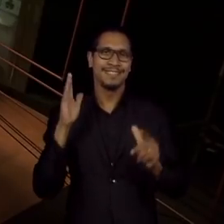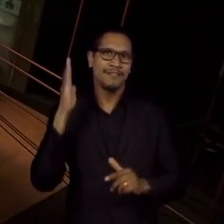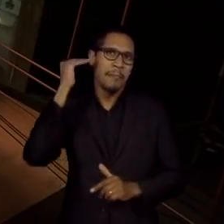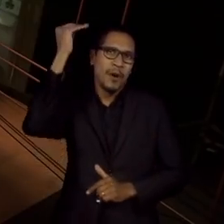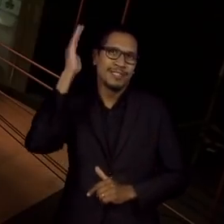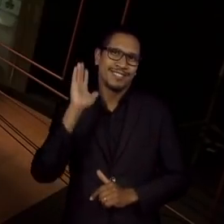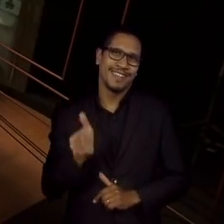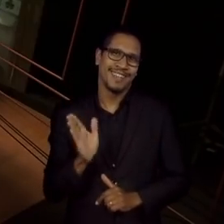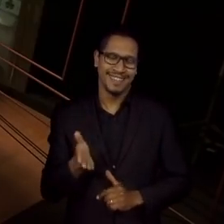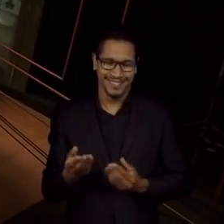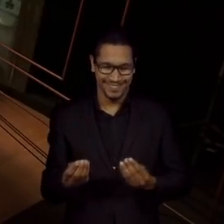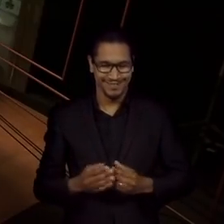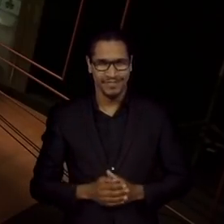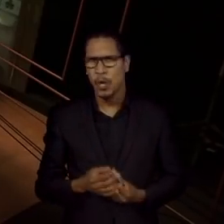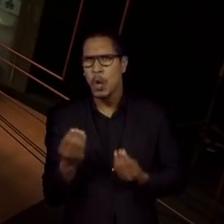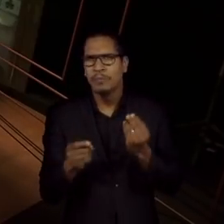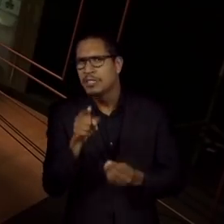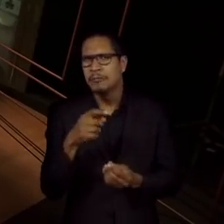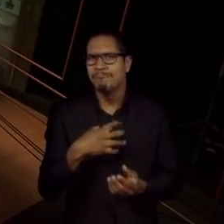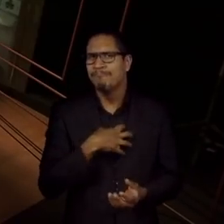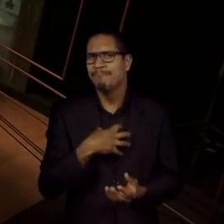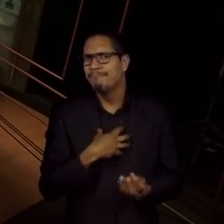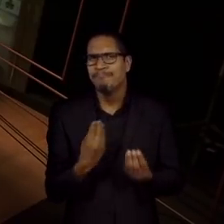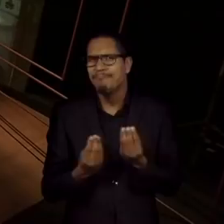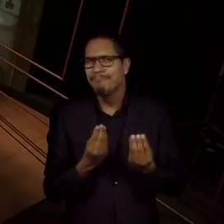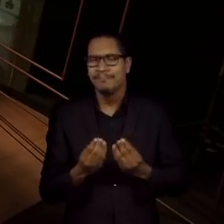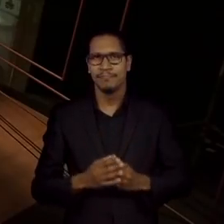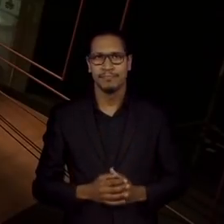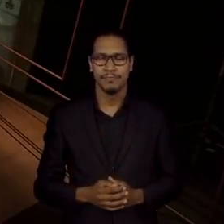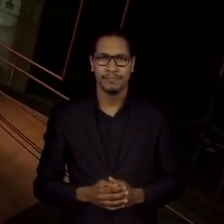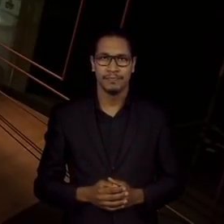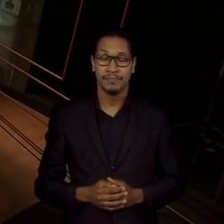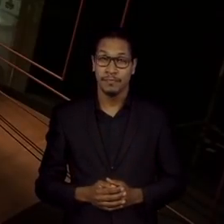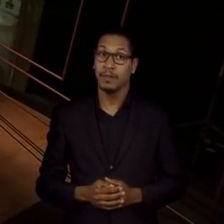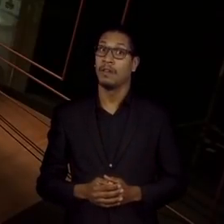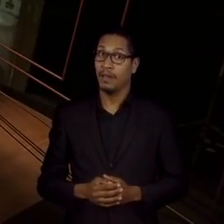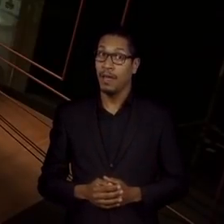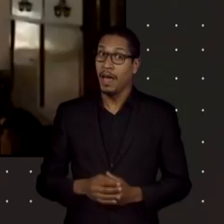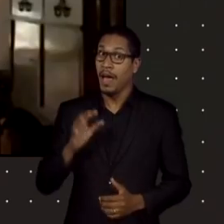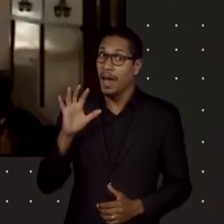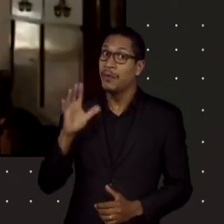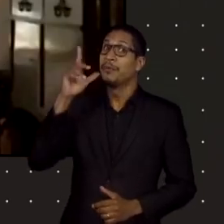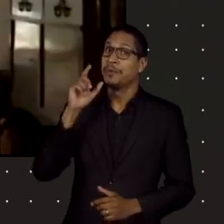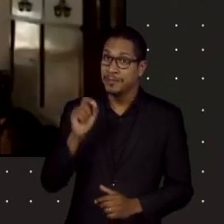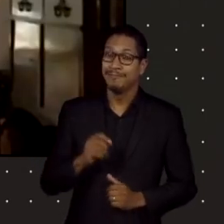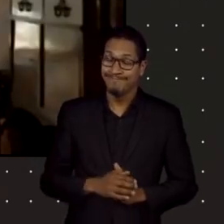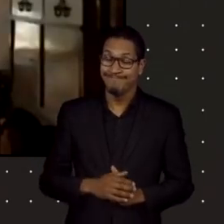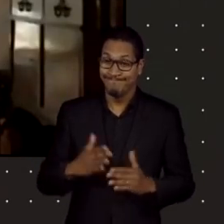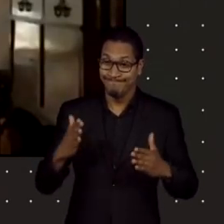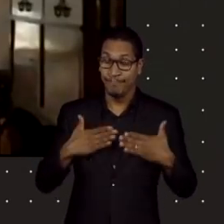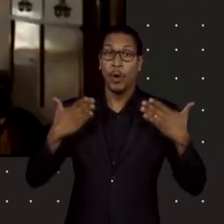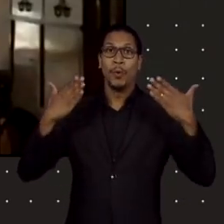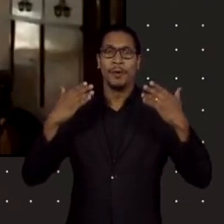muito, muito rapidamente descobri que não podia mais andar na rua, né?